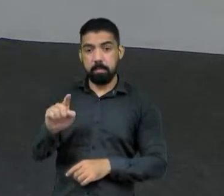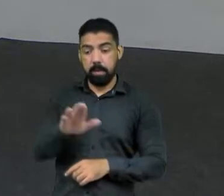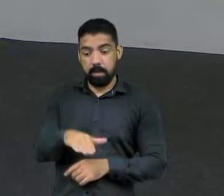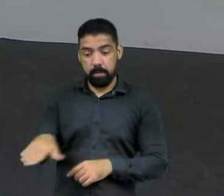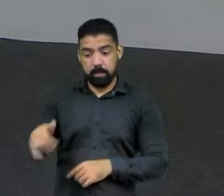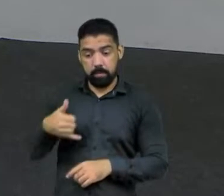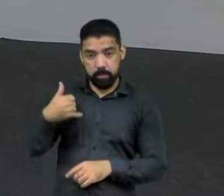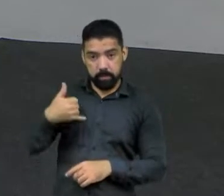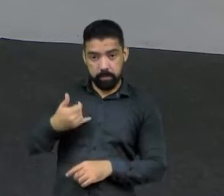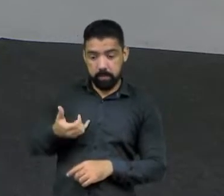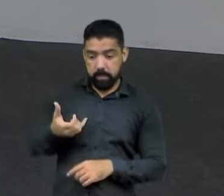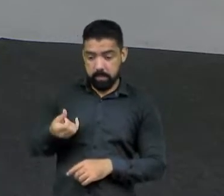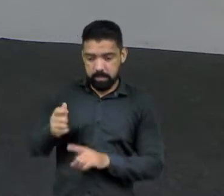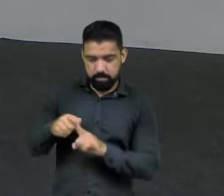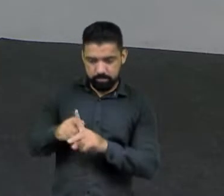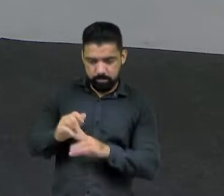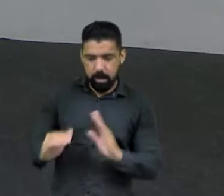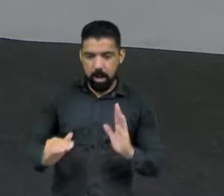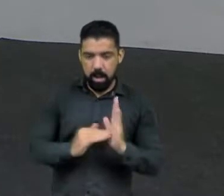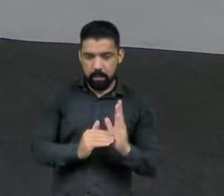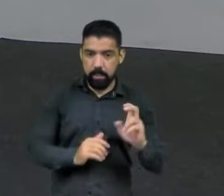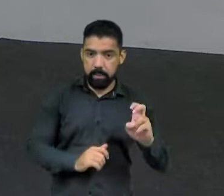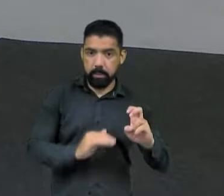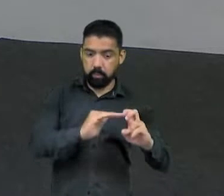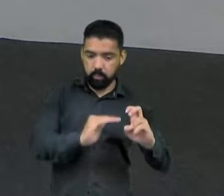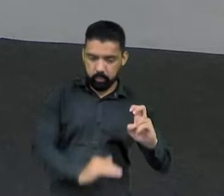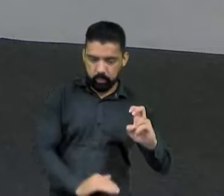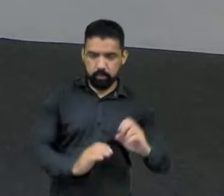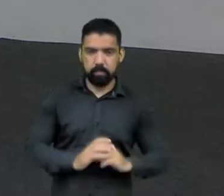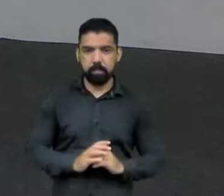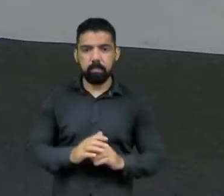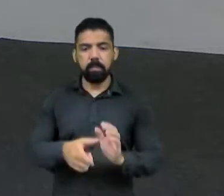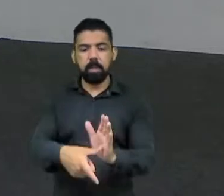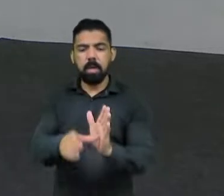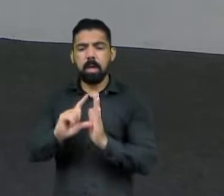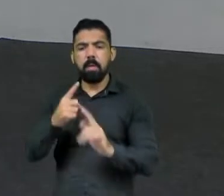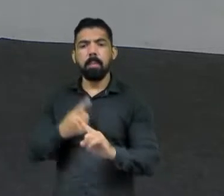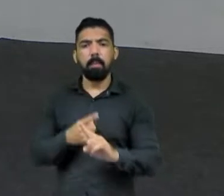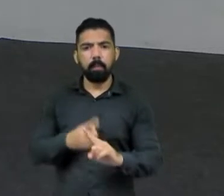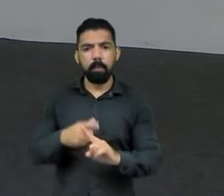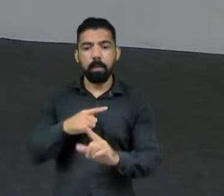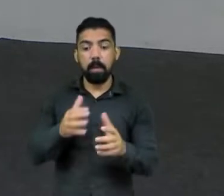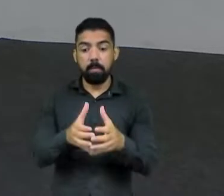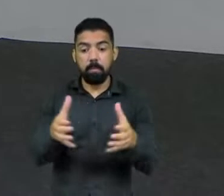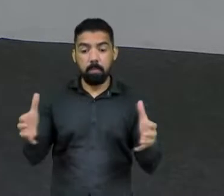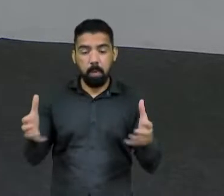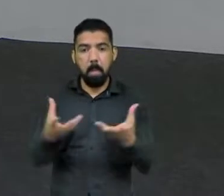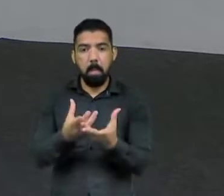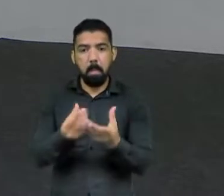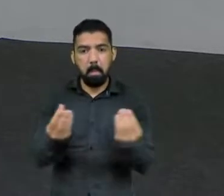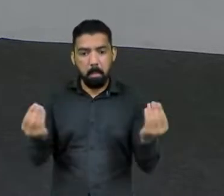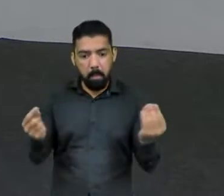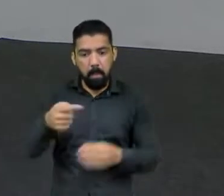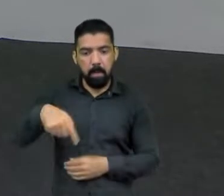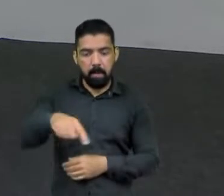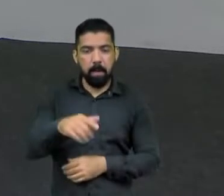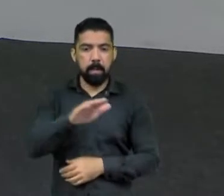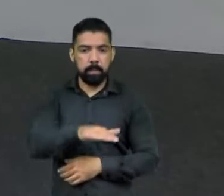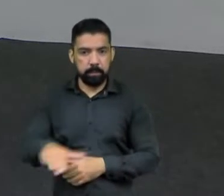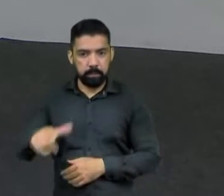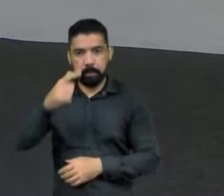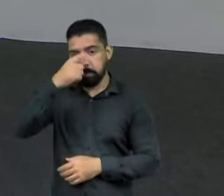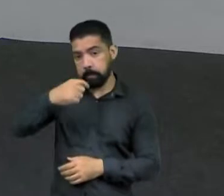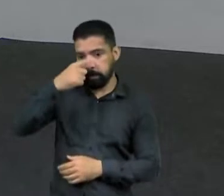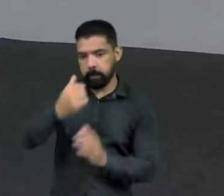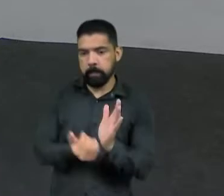de 5 anos. A antecipação acontece por causa do aumento de atendimentos de crianças com síndrome gripal. A partir de hoje,